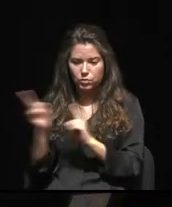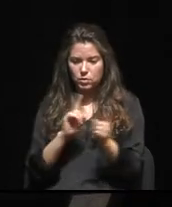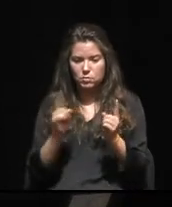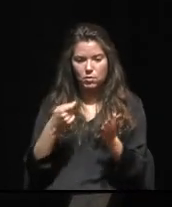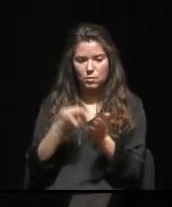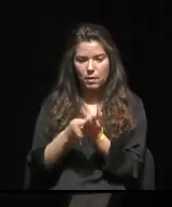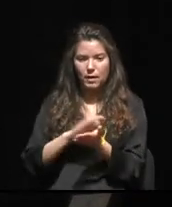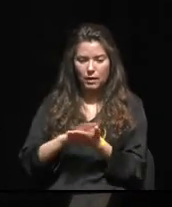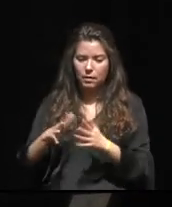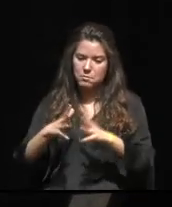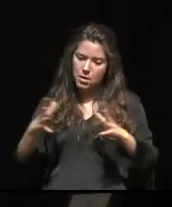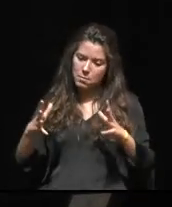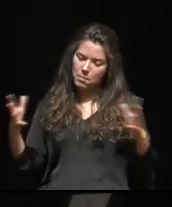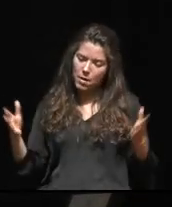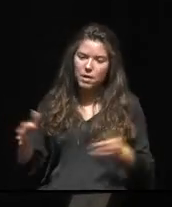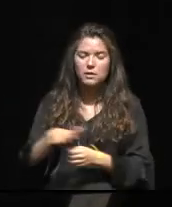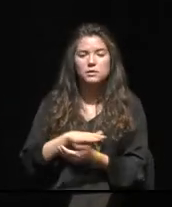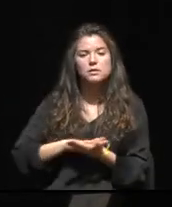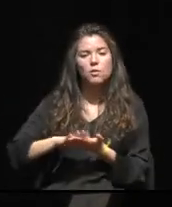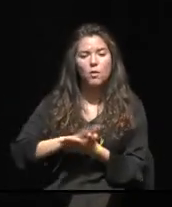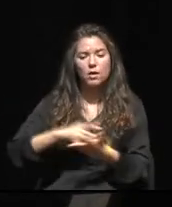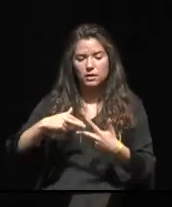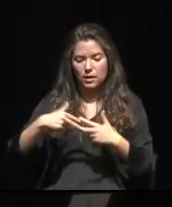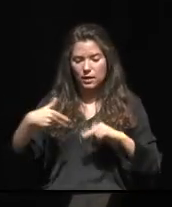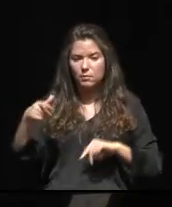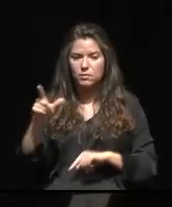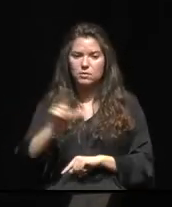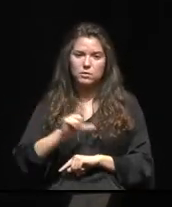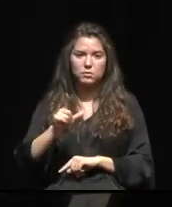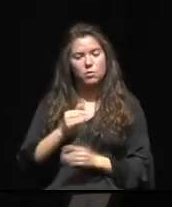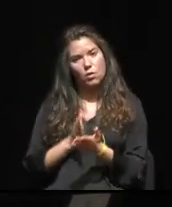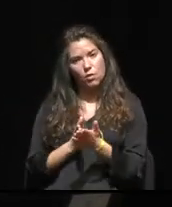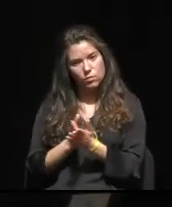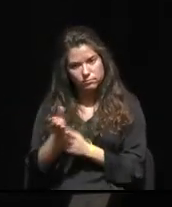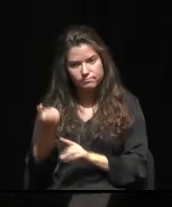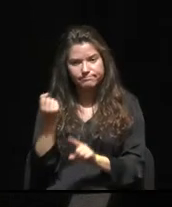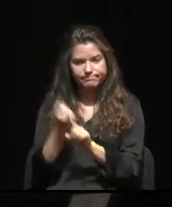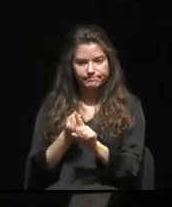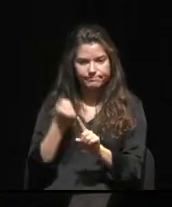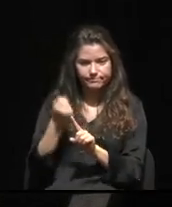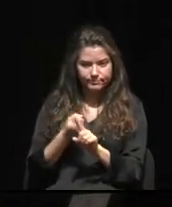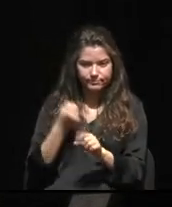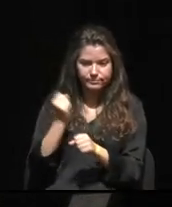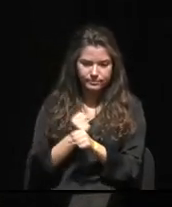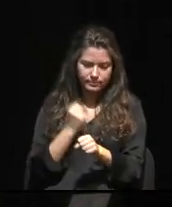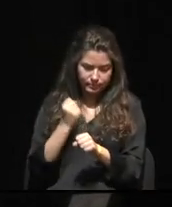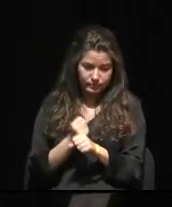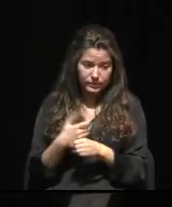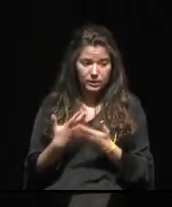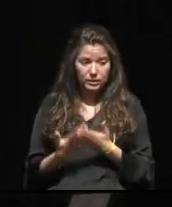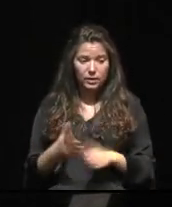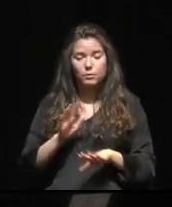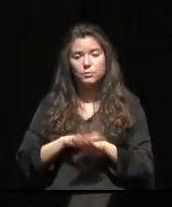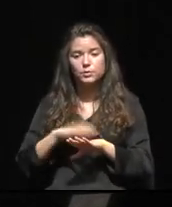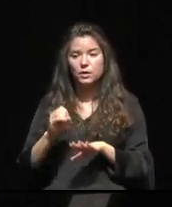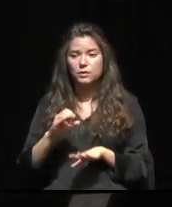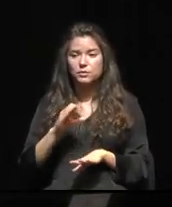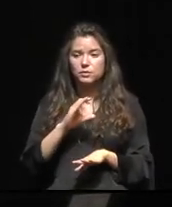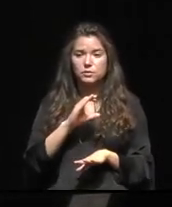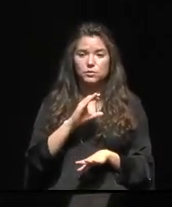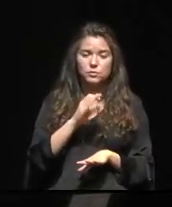gratuito são áreas em que a Câmara Municipal de Lisboa continua a trabalhar Face às considerações do partido